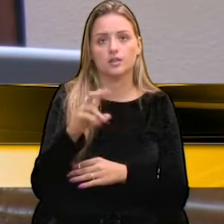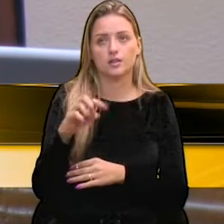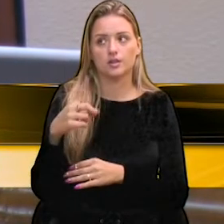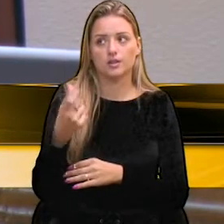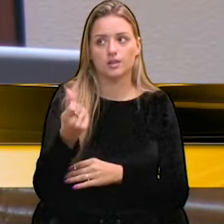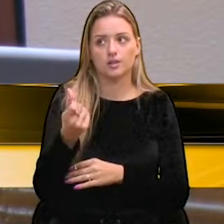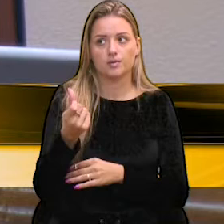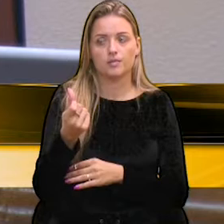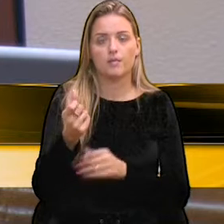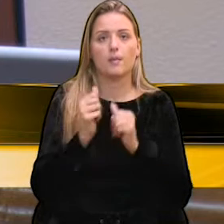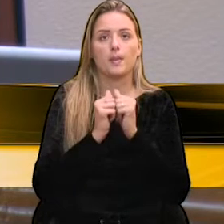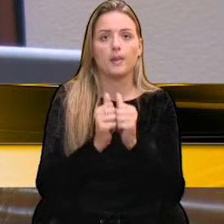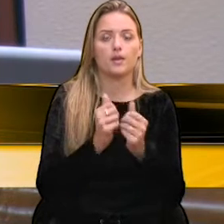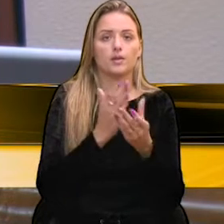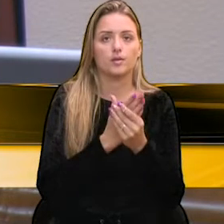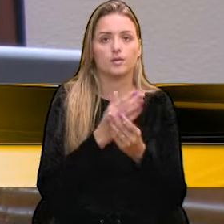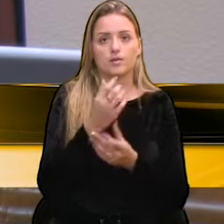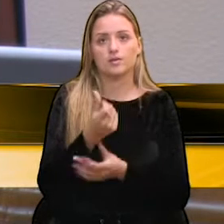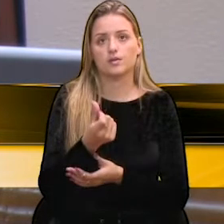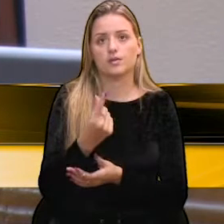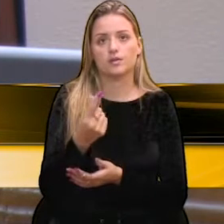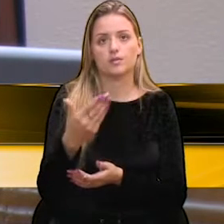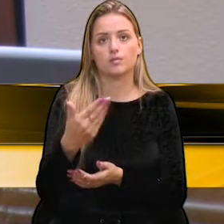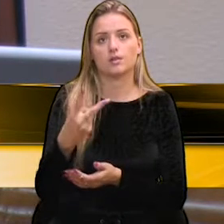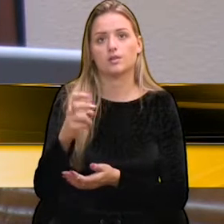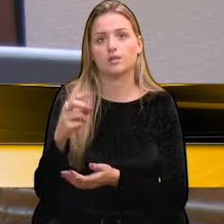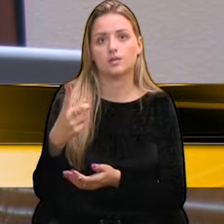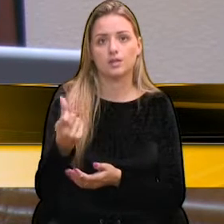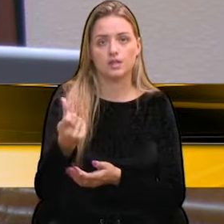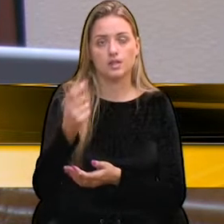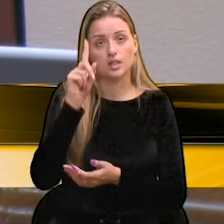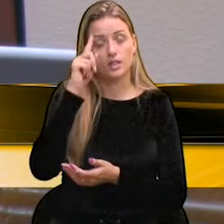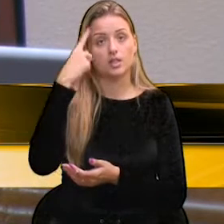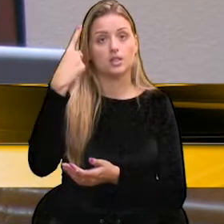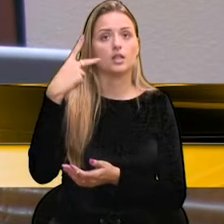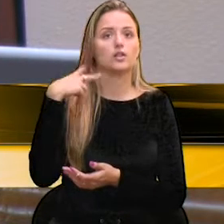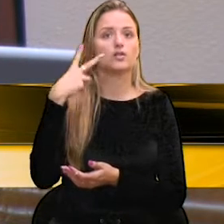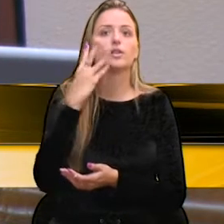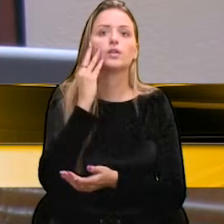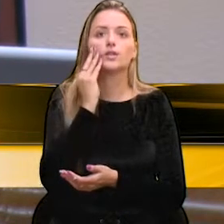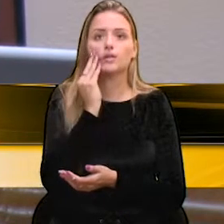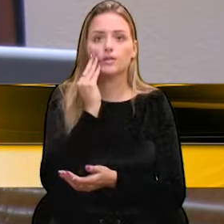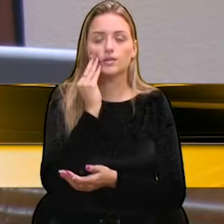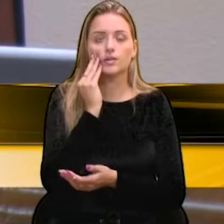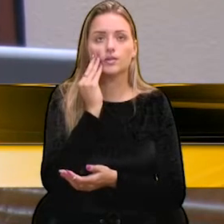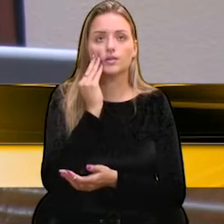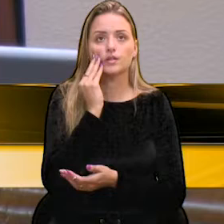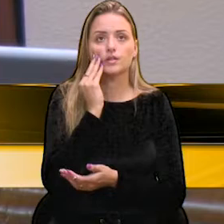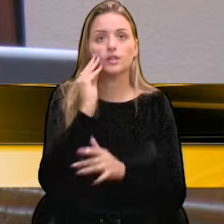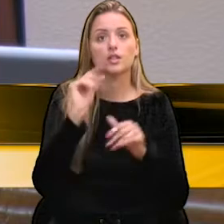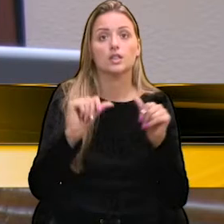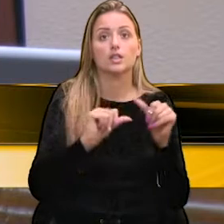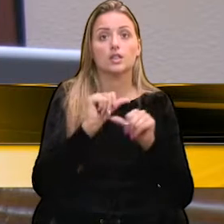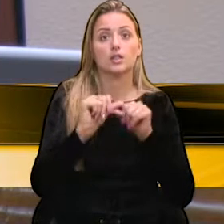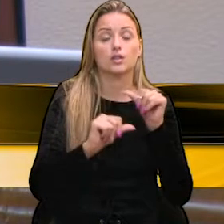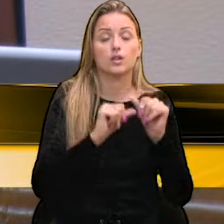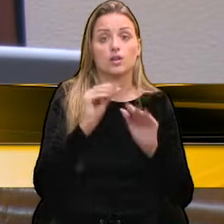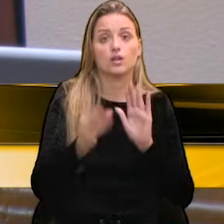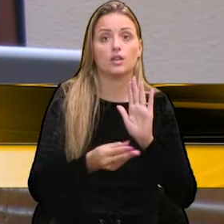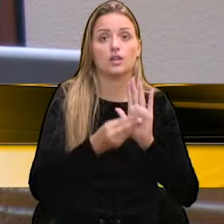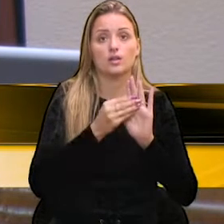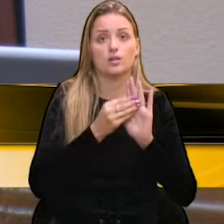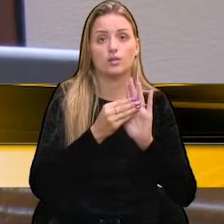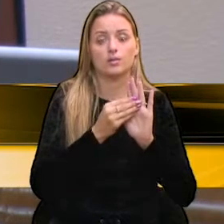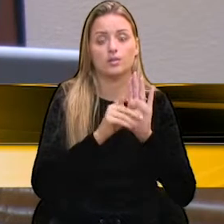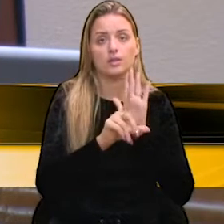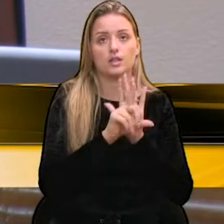10/2016, contido no processo número 61/2016, de autoria do vereador Zoraido Silva, que altera e acresce